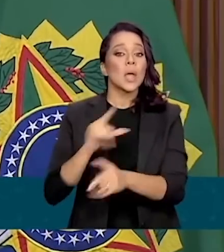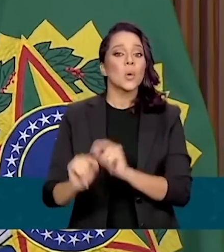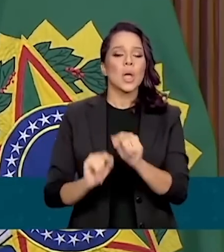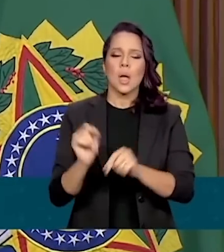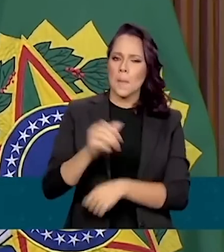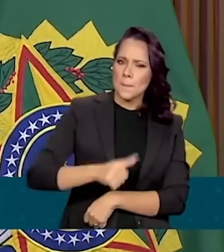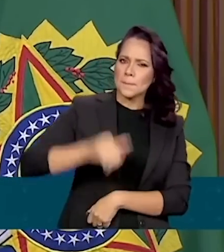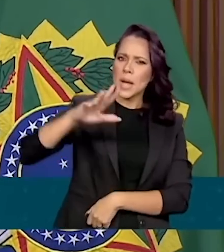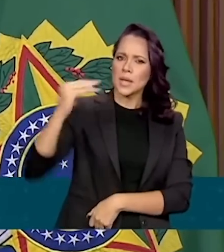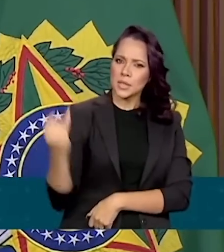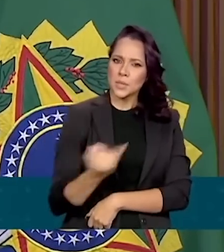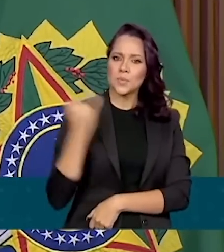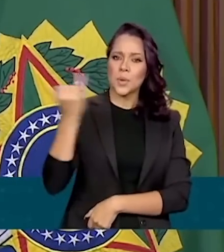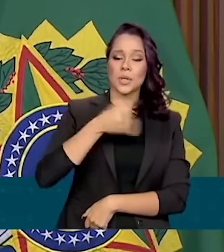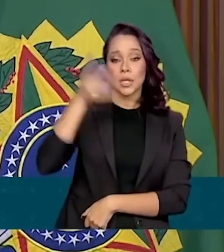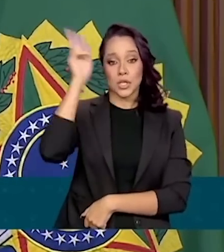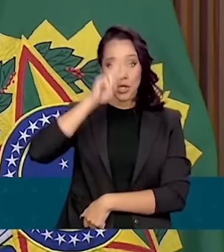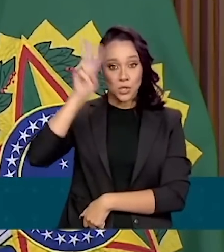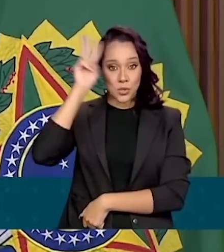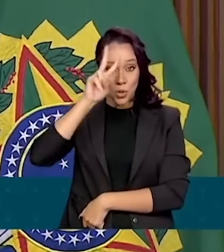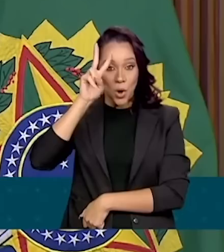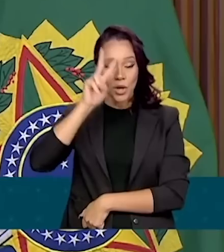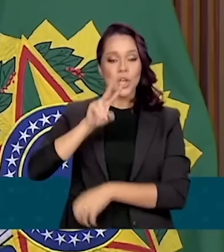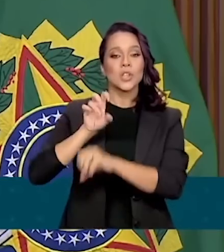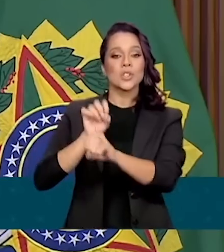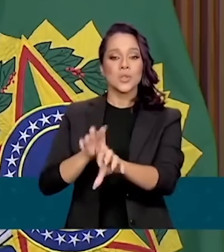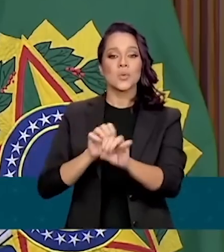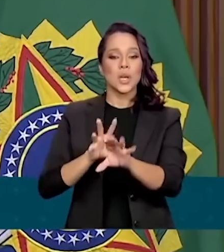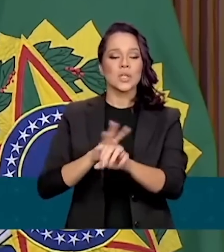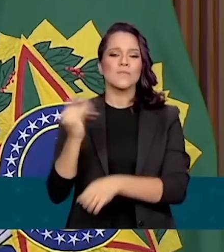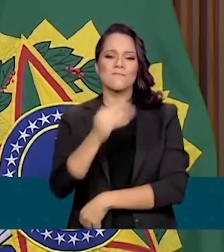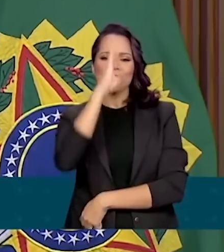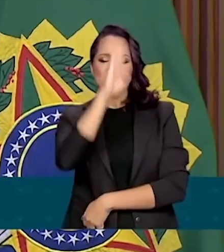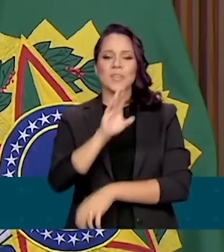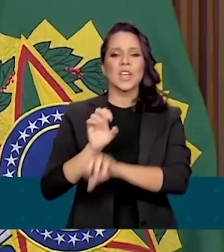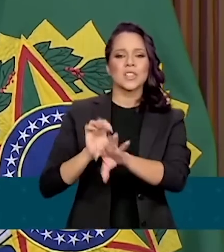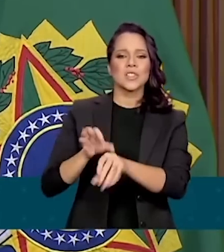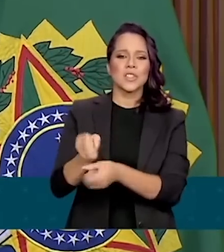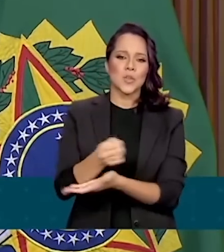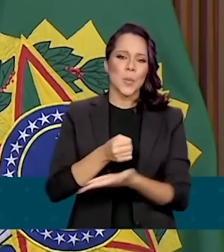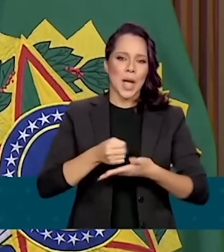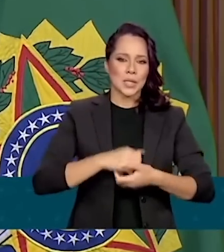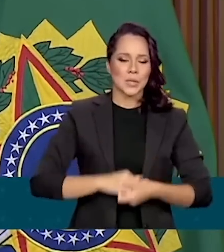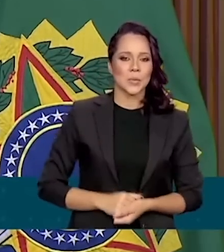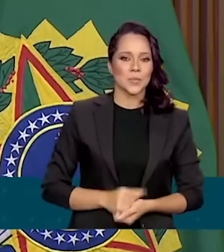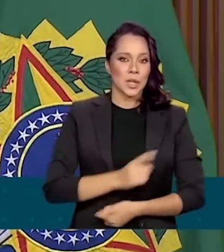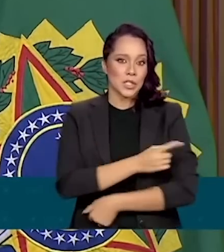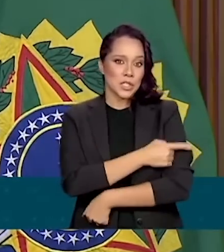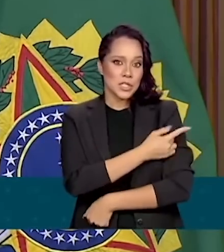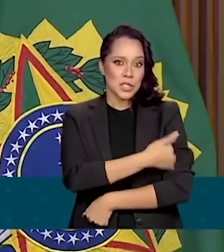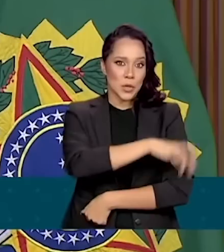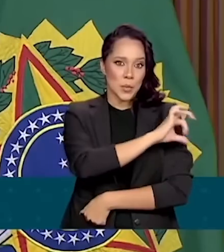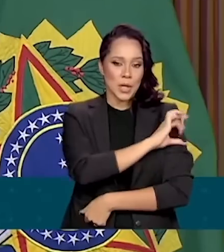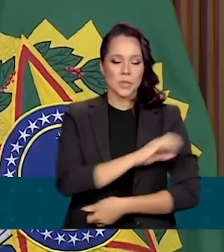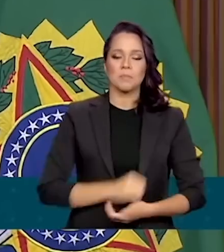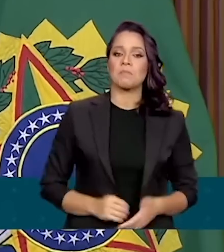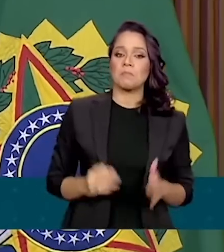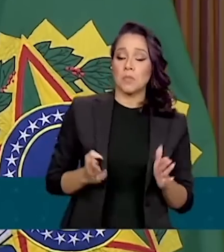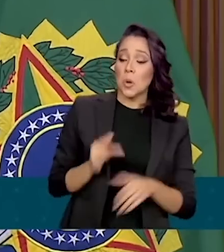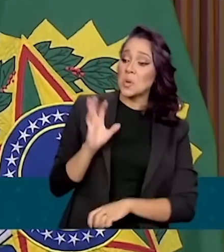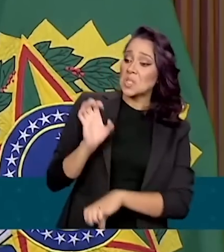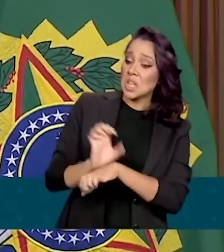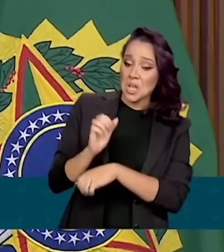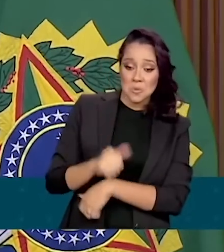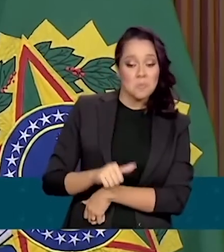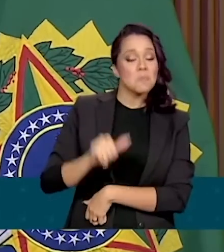a mais importante história de educação fundamental e de ensino básico. Ou seja, inclusive talvez seja o estado